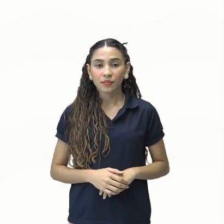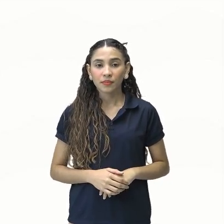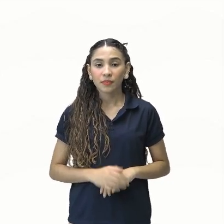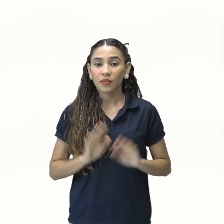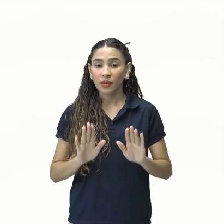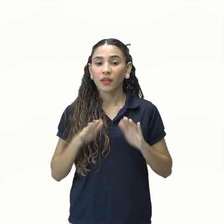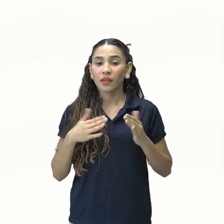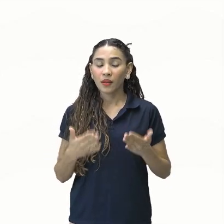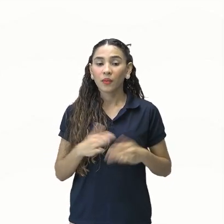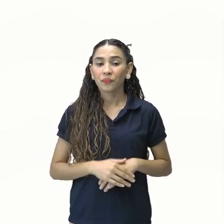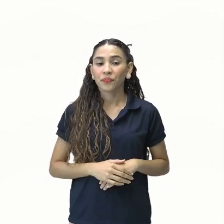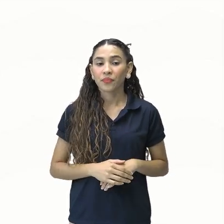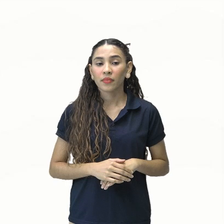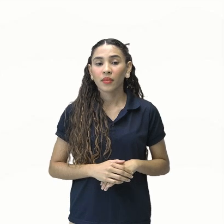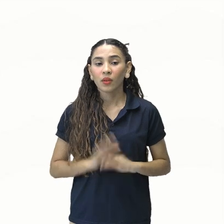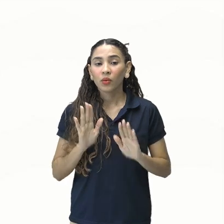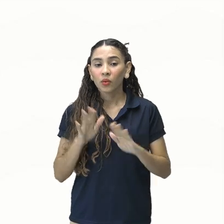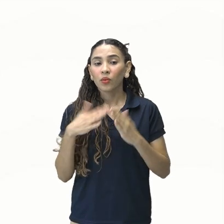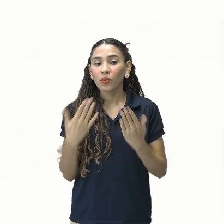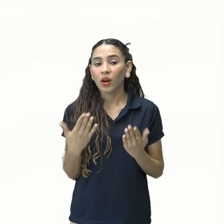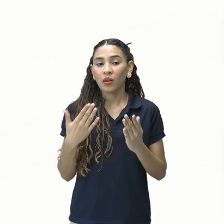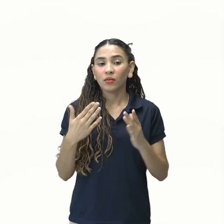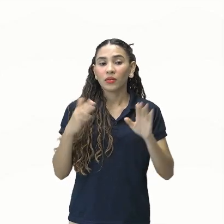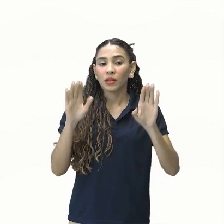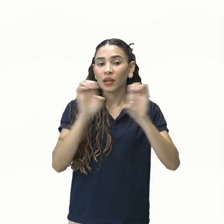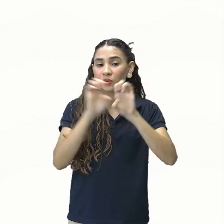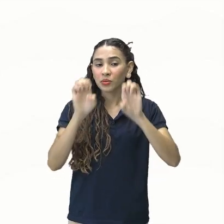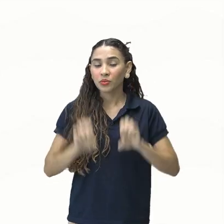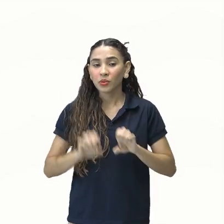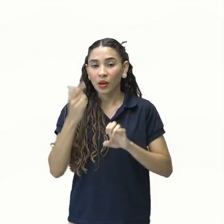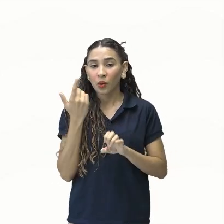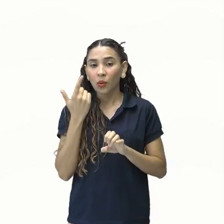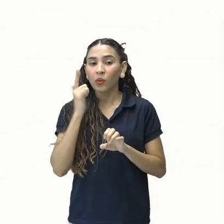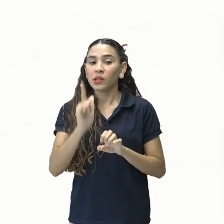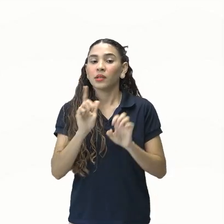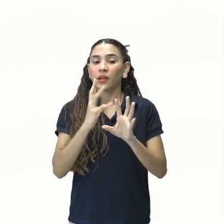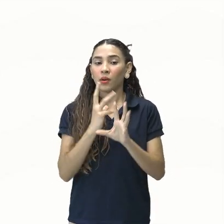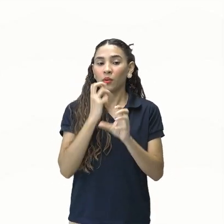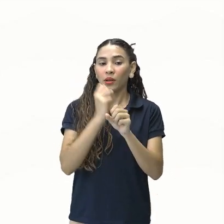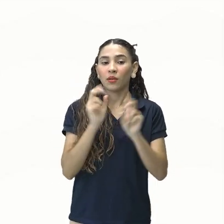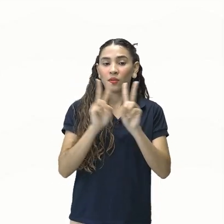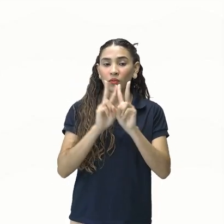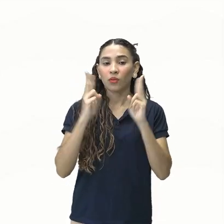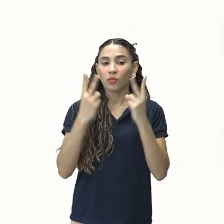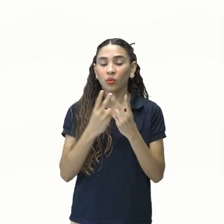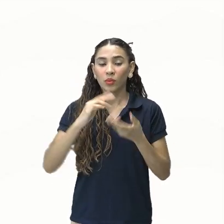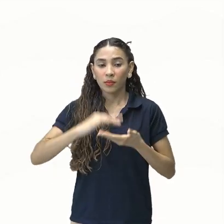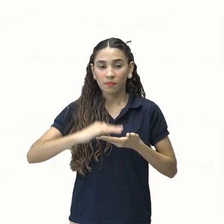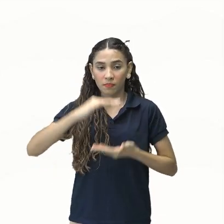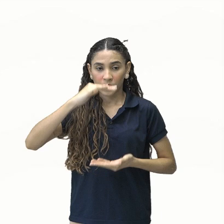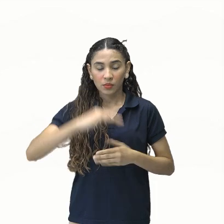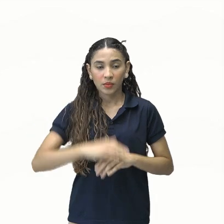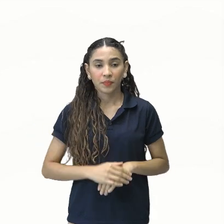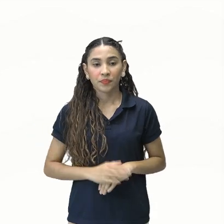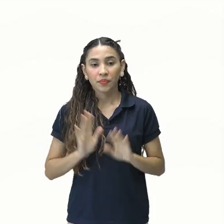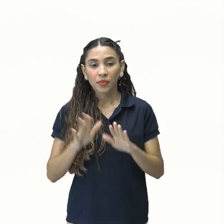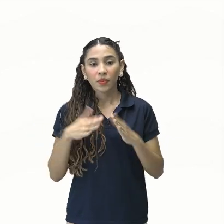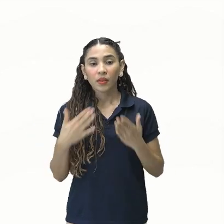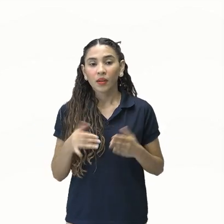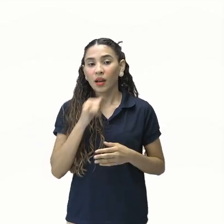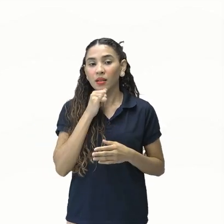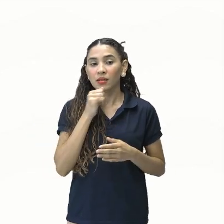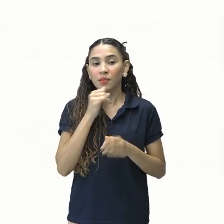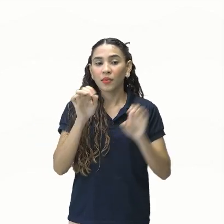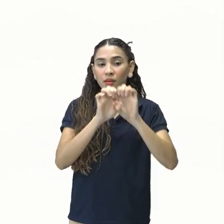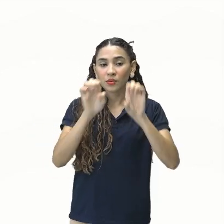E aí, qual é a fórmula para calcular aí o volume do nosso prisma? Então, a fórmula, como eu